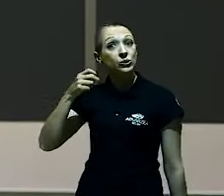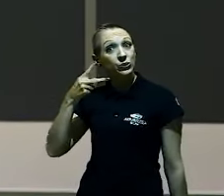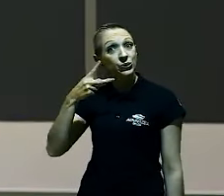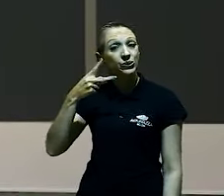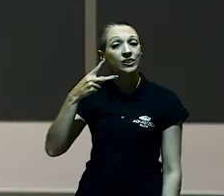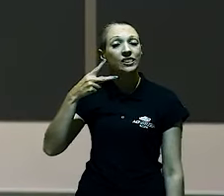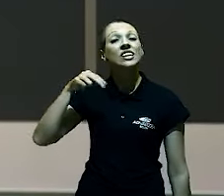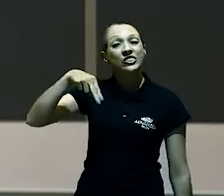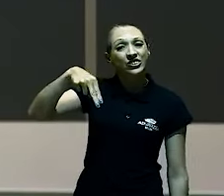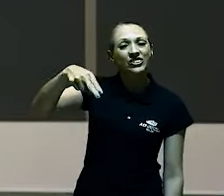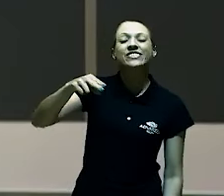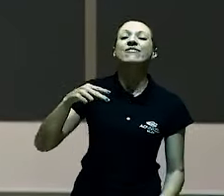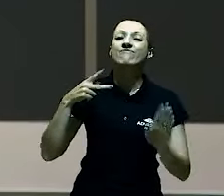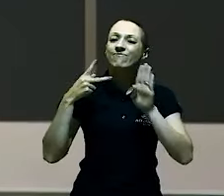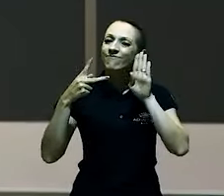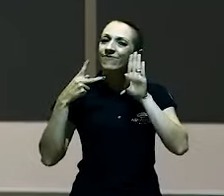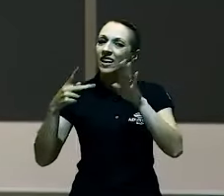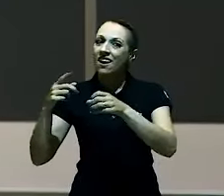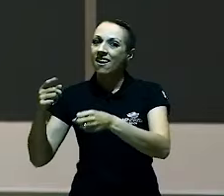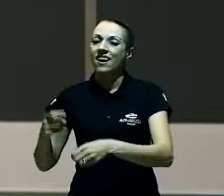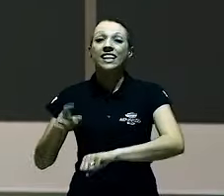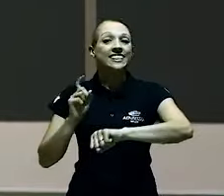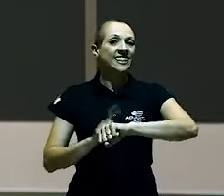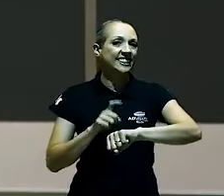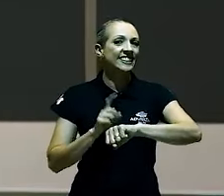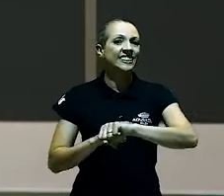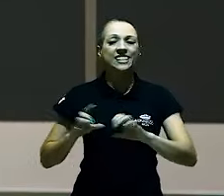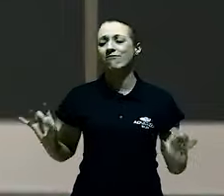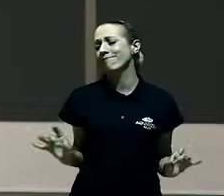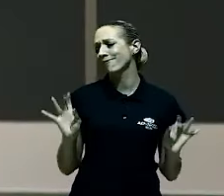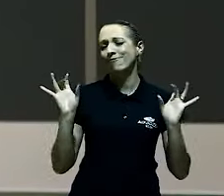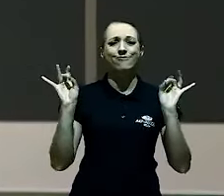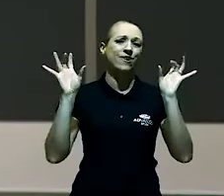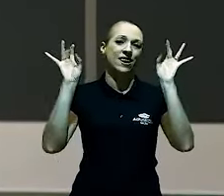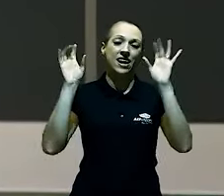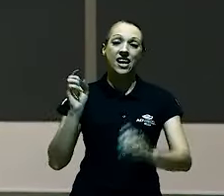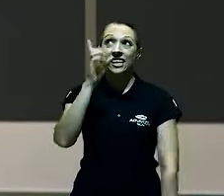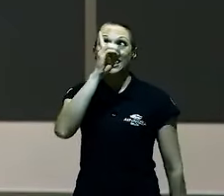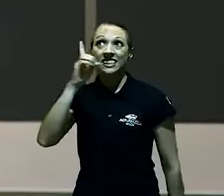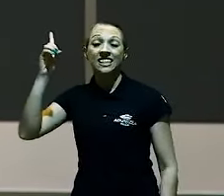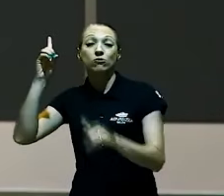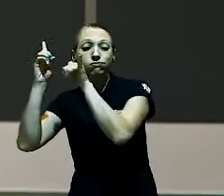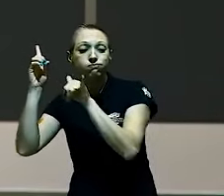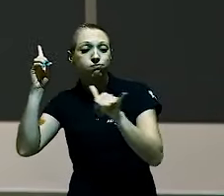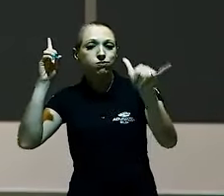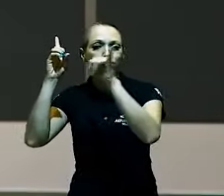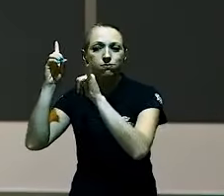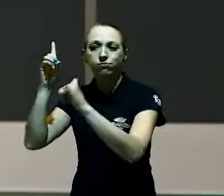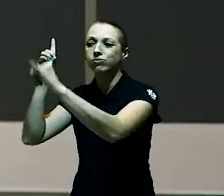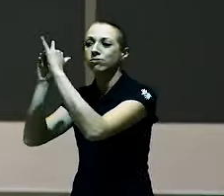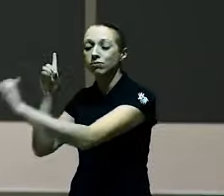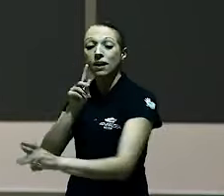um tempo áureo da profecia, em um momento em que Deus está se manifestando e falando com o seu povo. É esse profeta quem